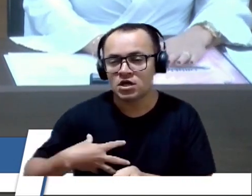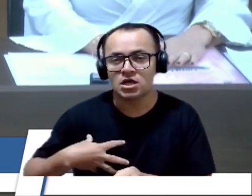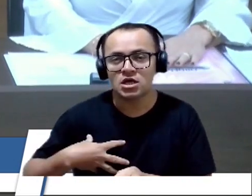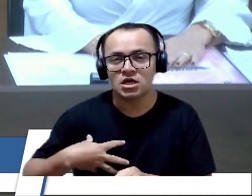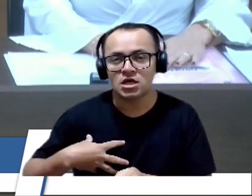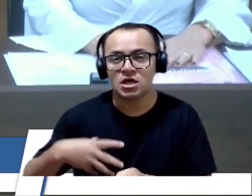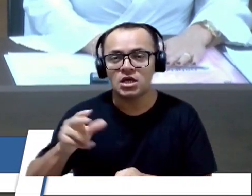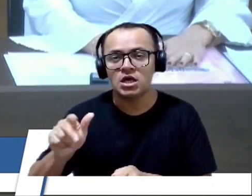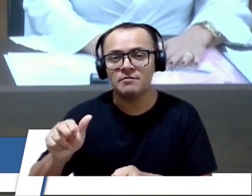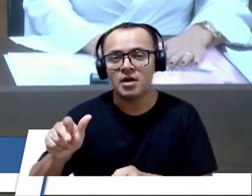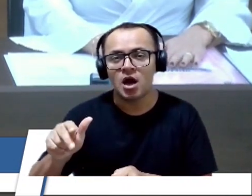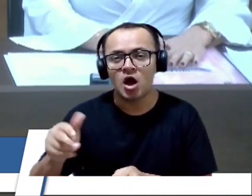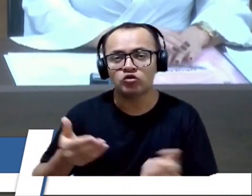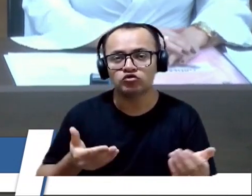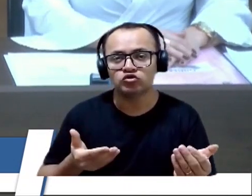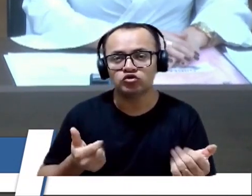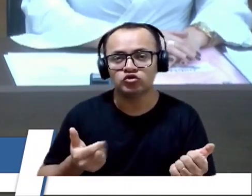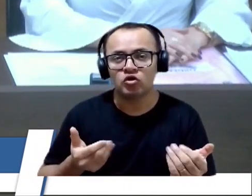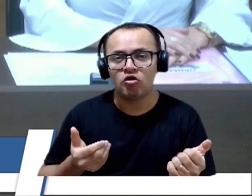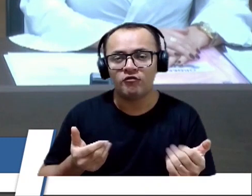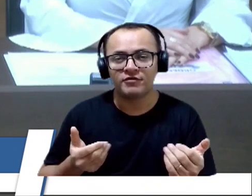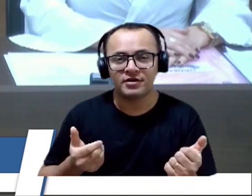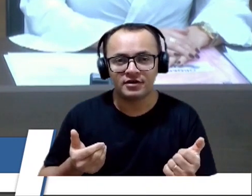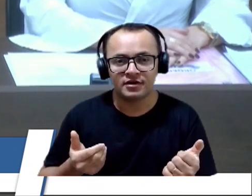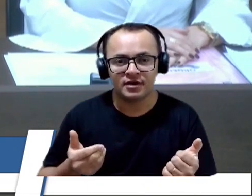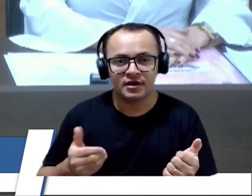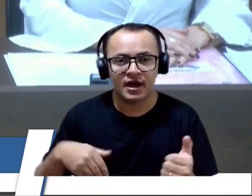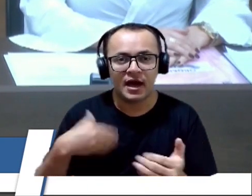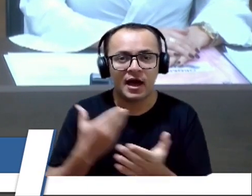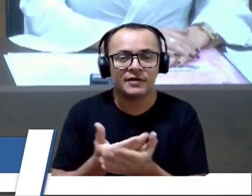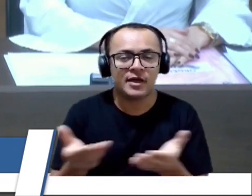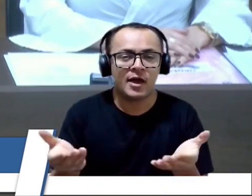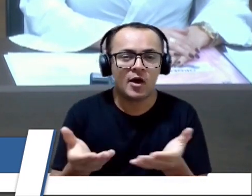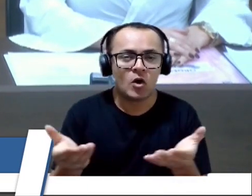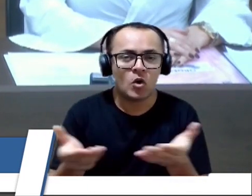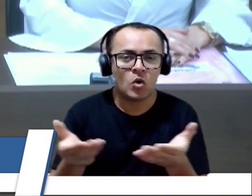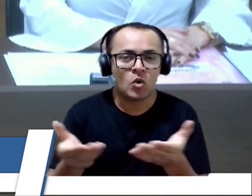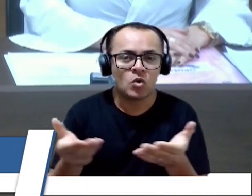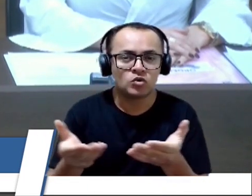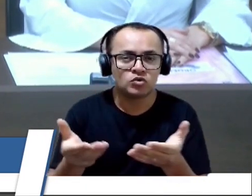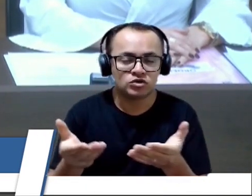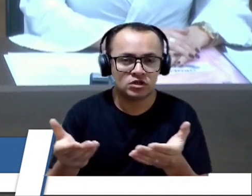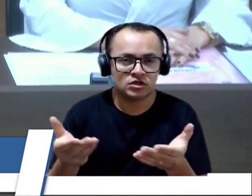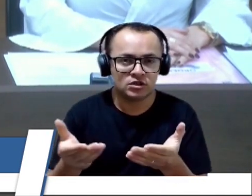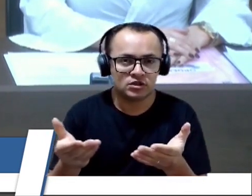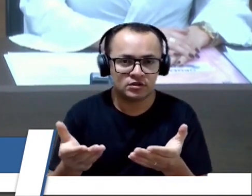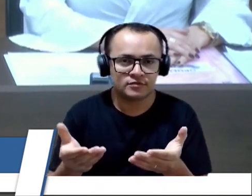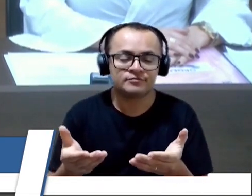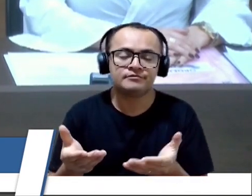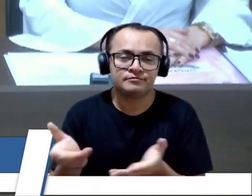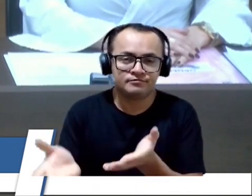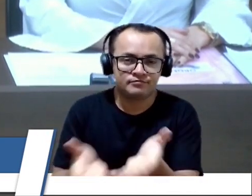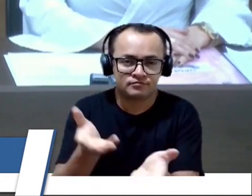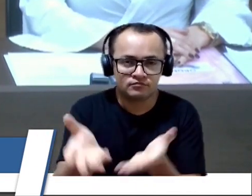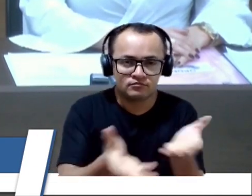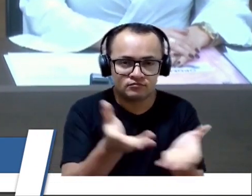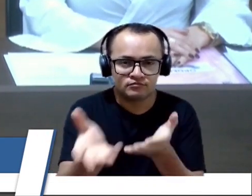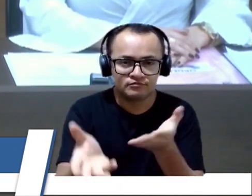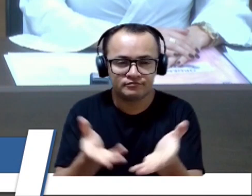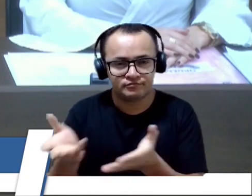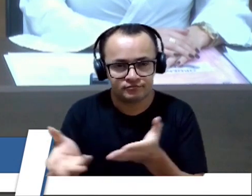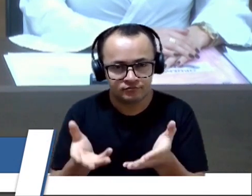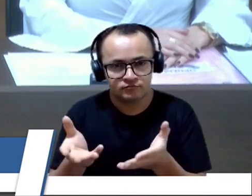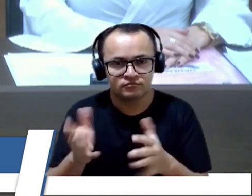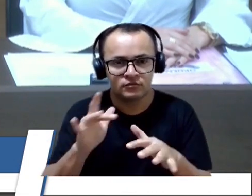então formatação atual, do qual a tem com muito zelo e apreço. Rede